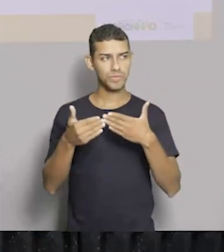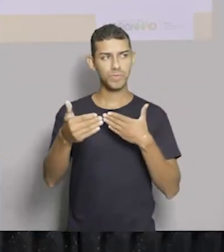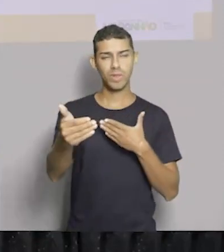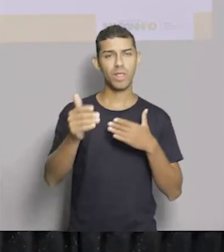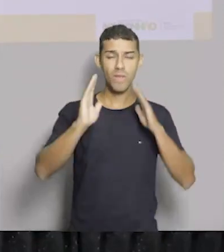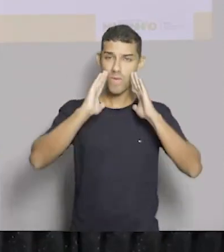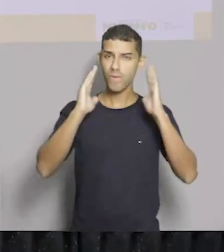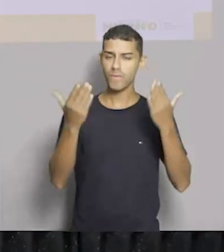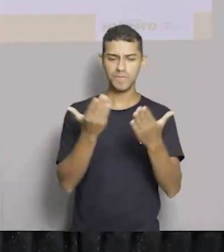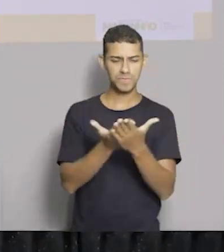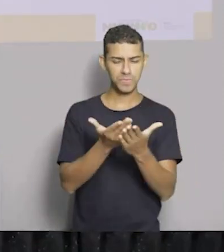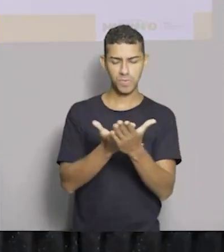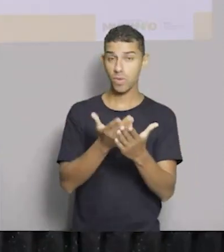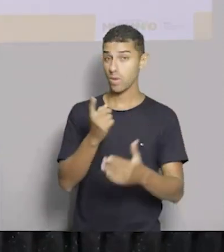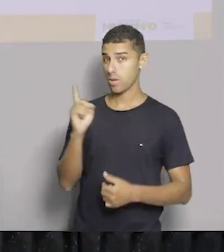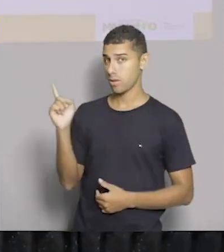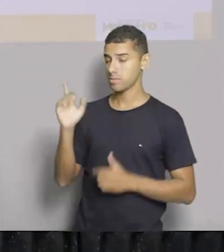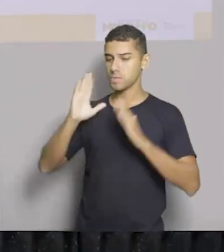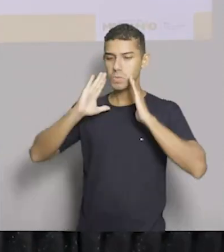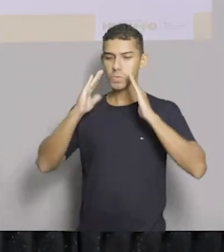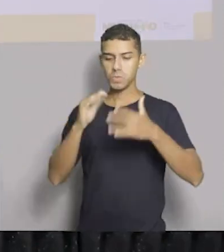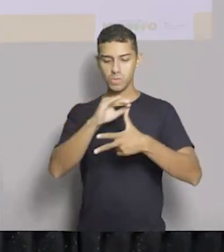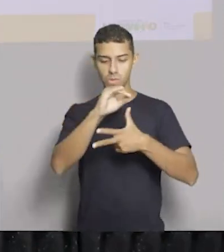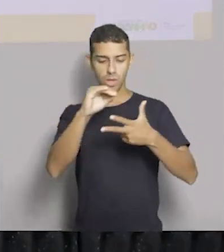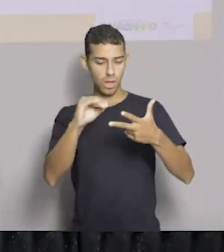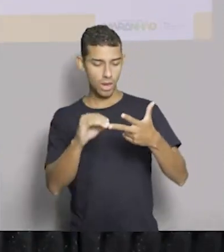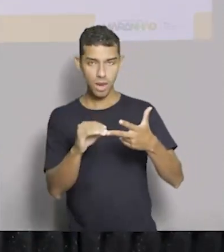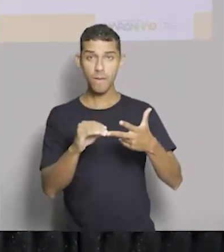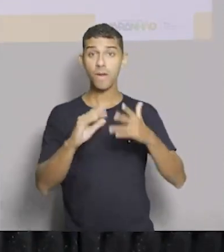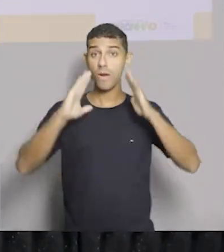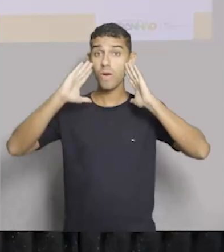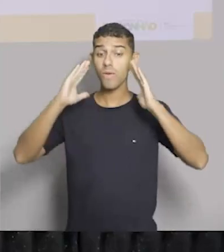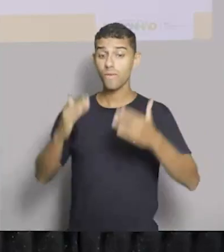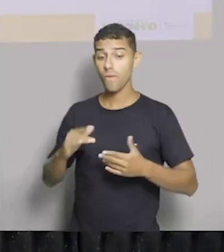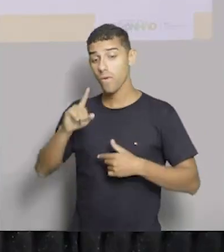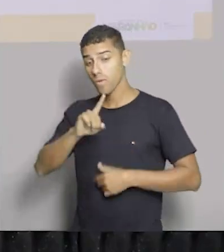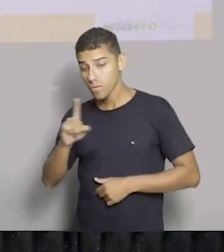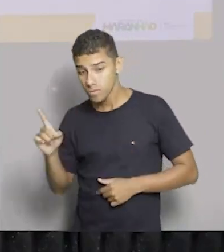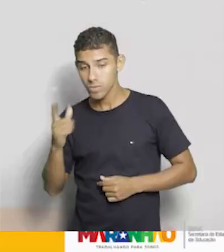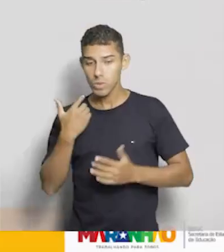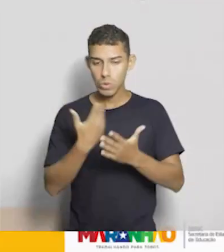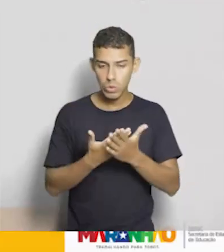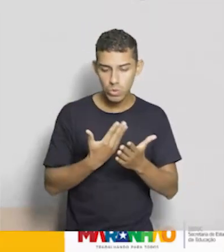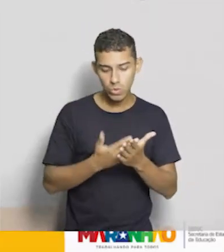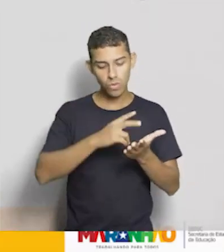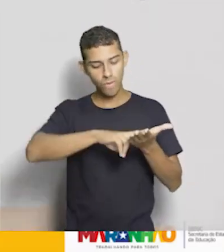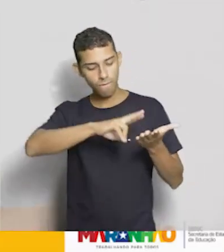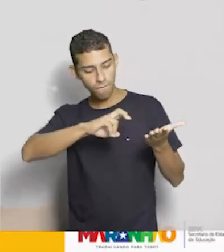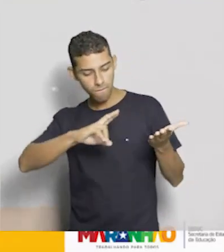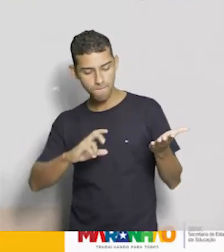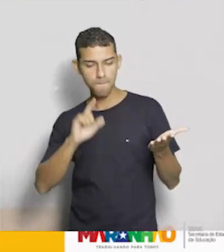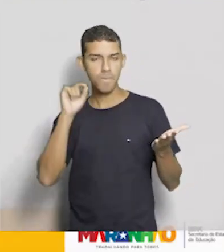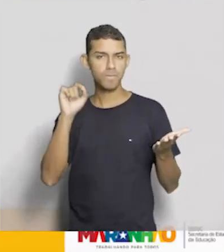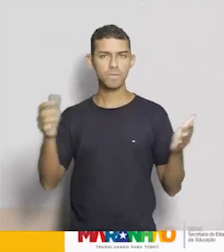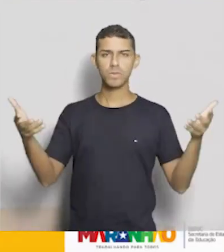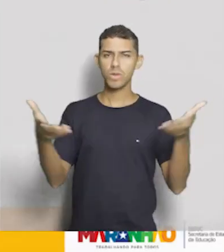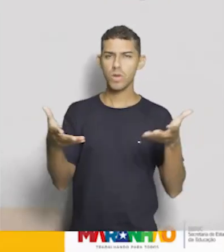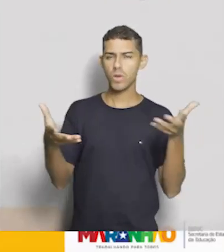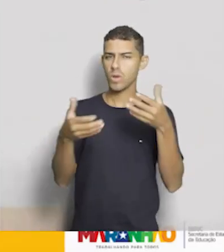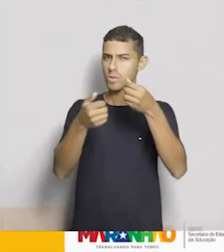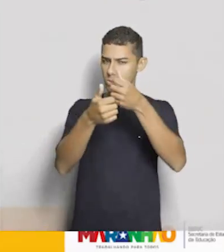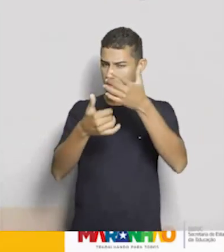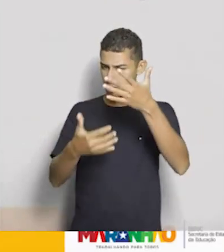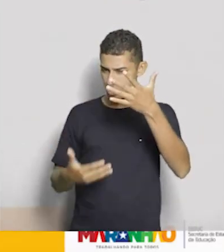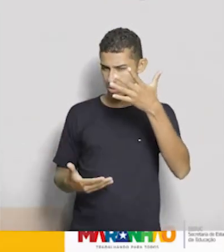aos nossos estudos no preparatório para o Enem. E o nosso foco é estudo de vocabulário e hoje eu vou falar um pouquinho mais